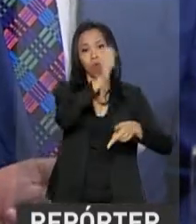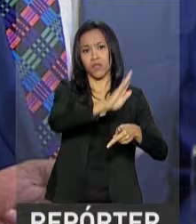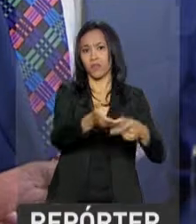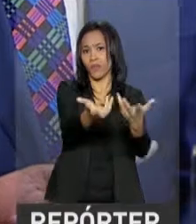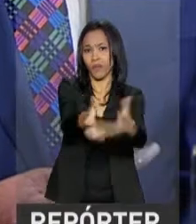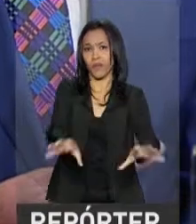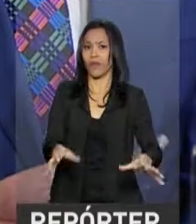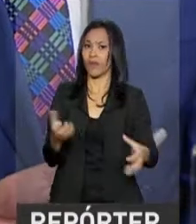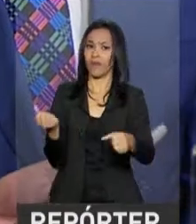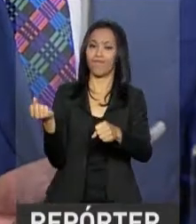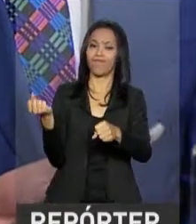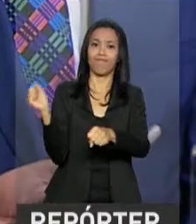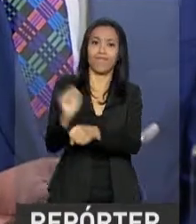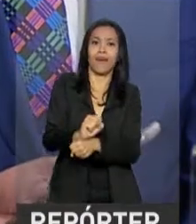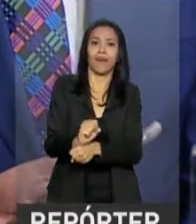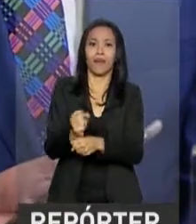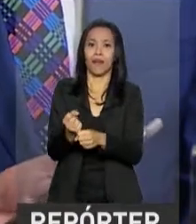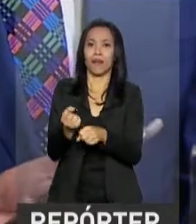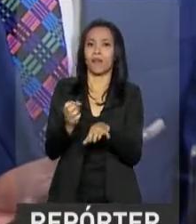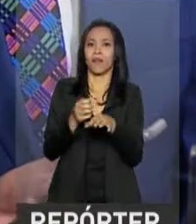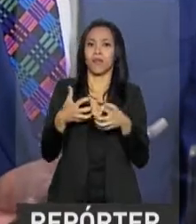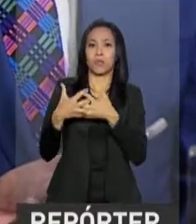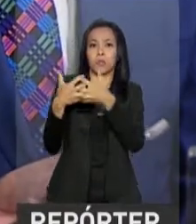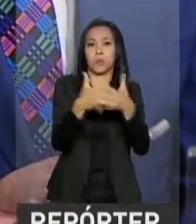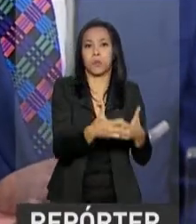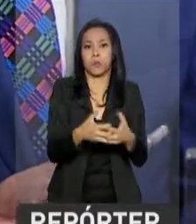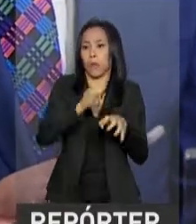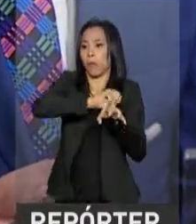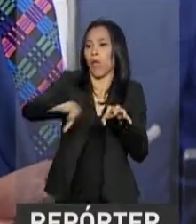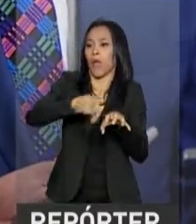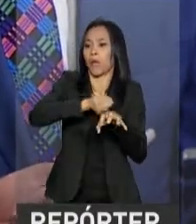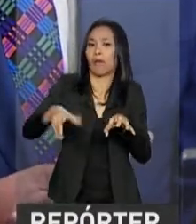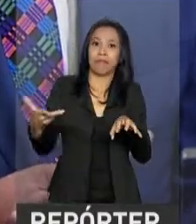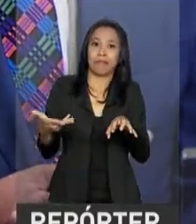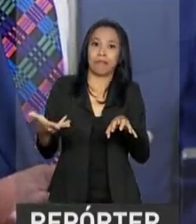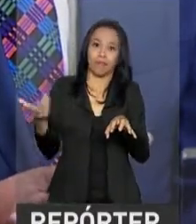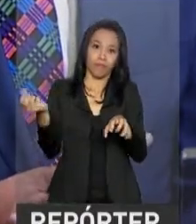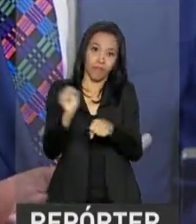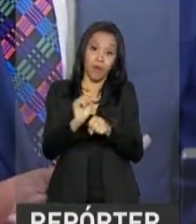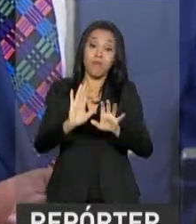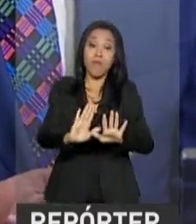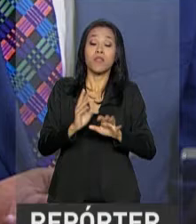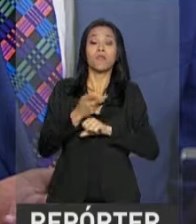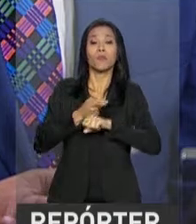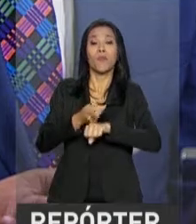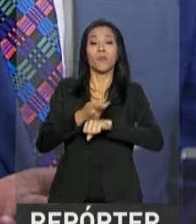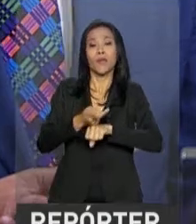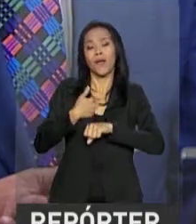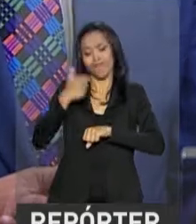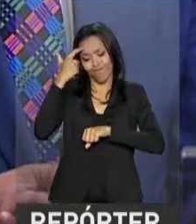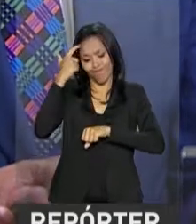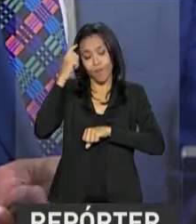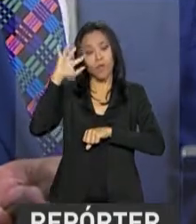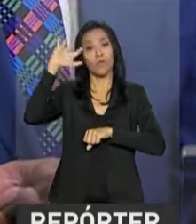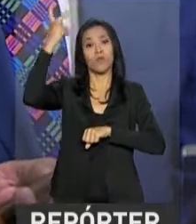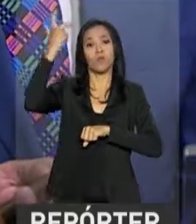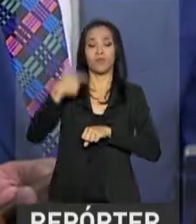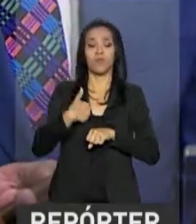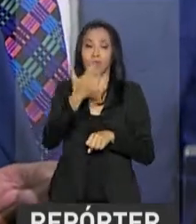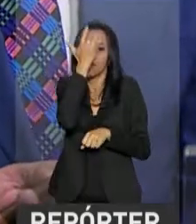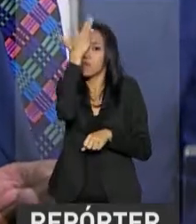ver paralisar o abastecimento mas também é tentando encontrar uma solução que facilite a